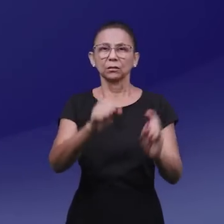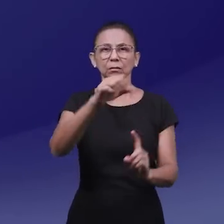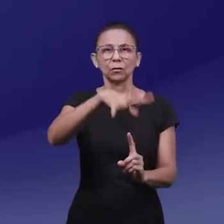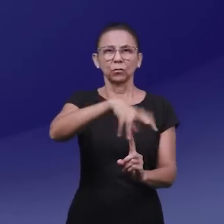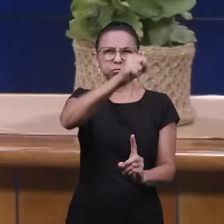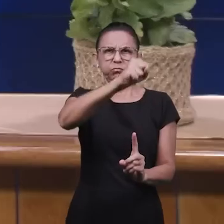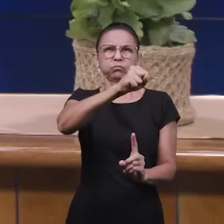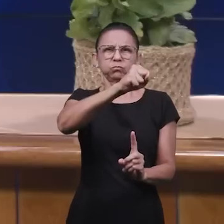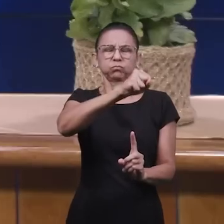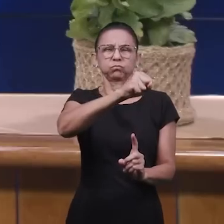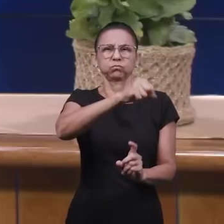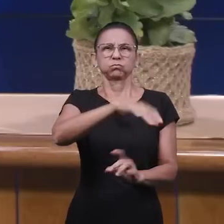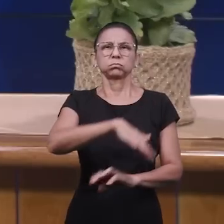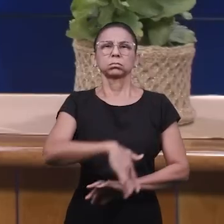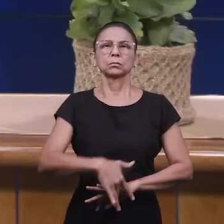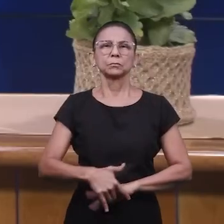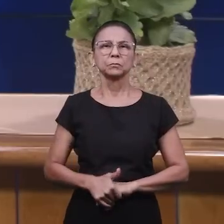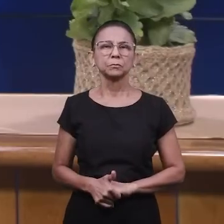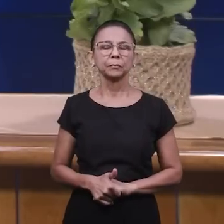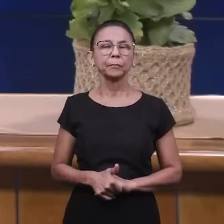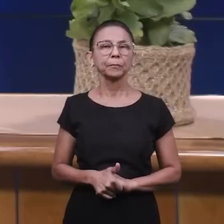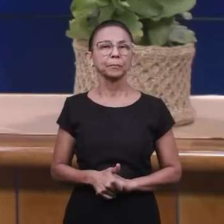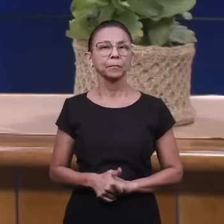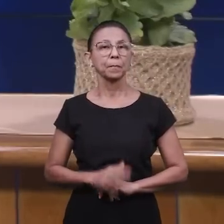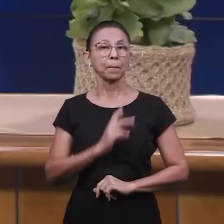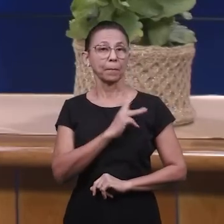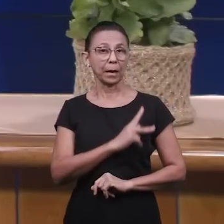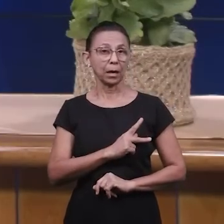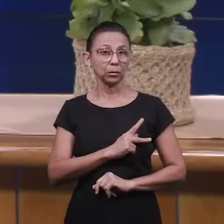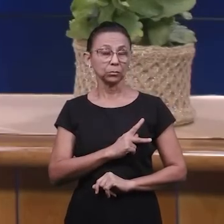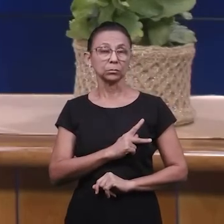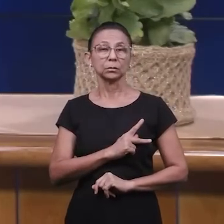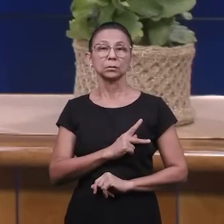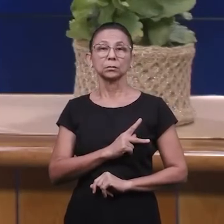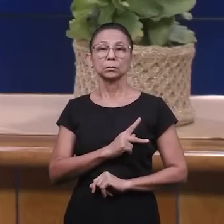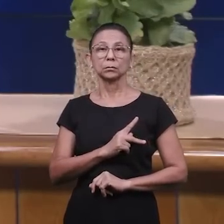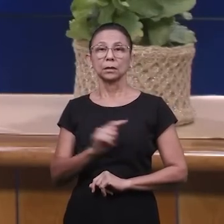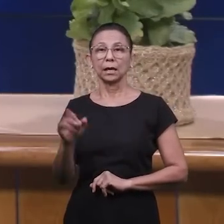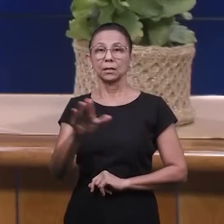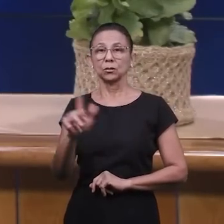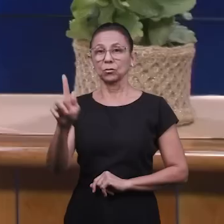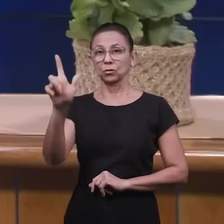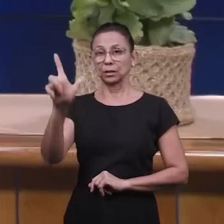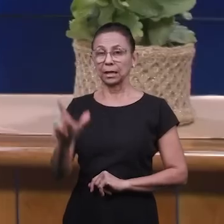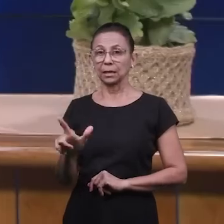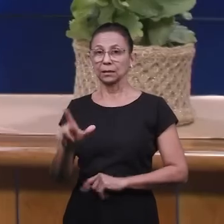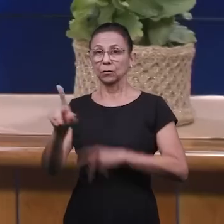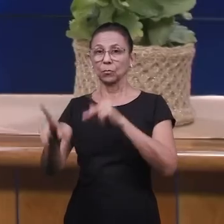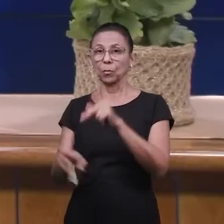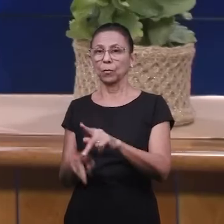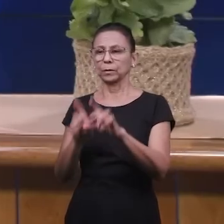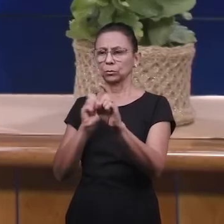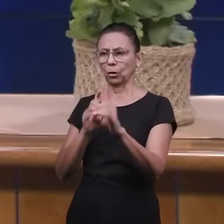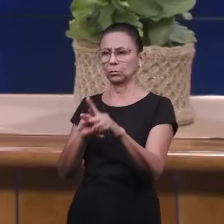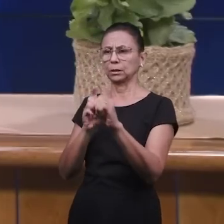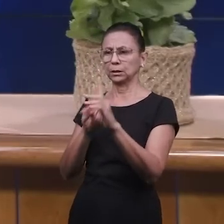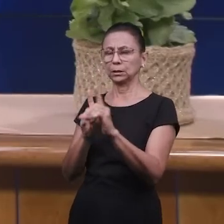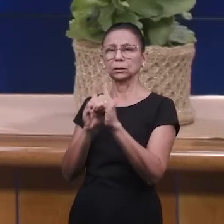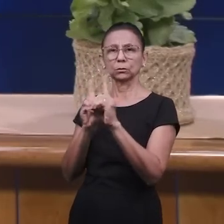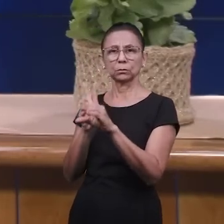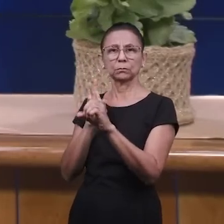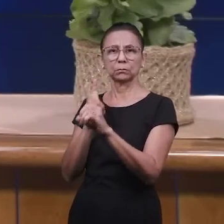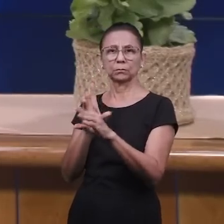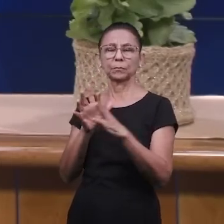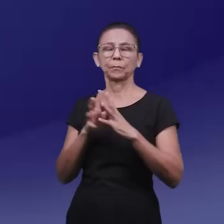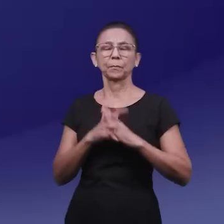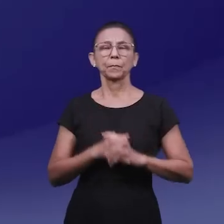porque Demas me desamparou, amando o presente século. É quando um homem dá mais valor às